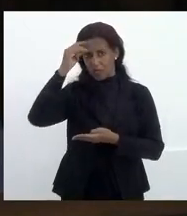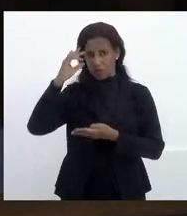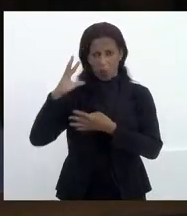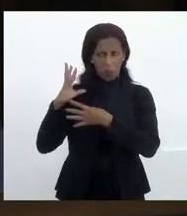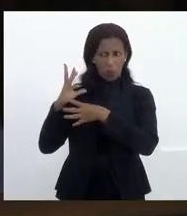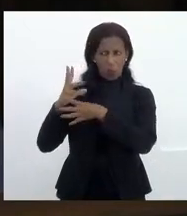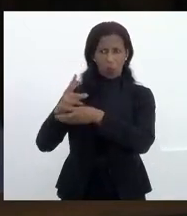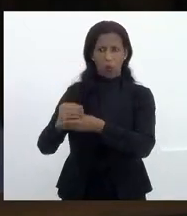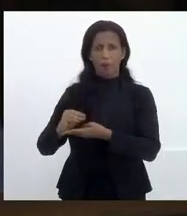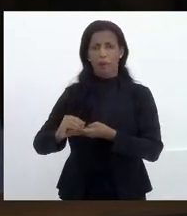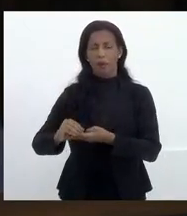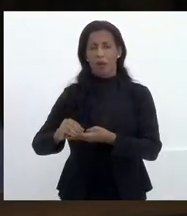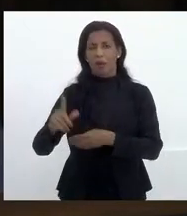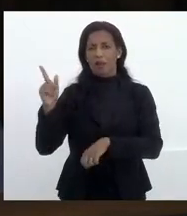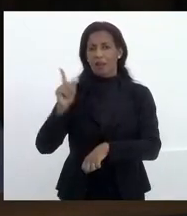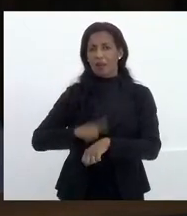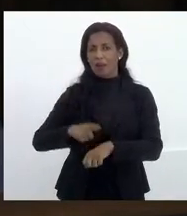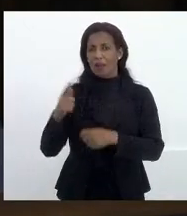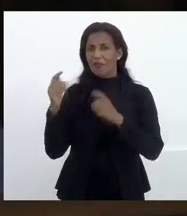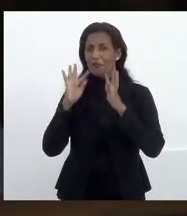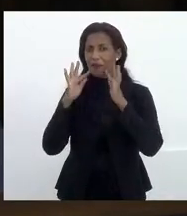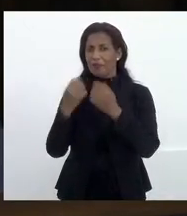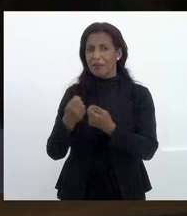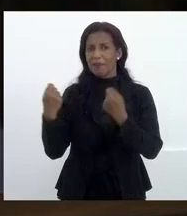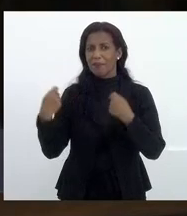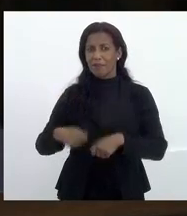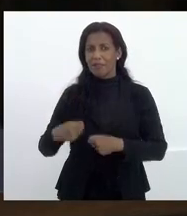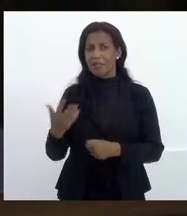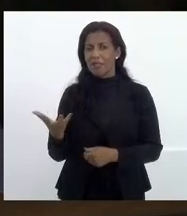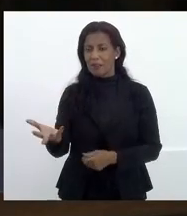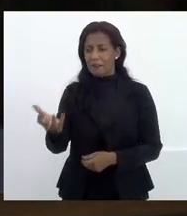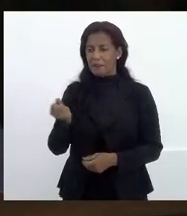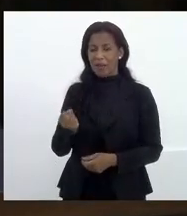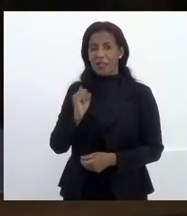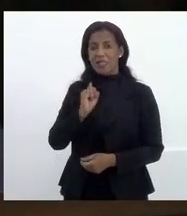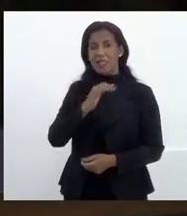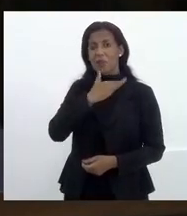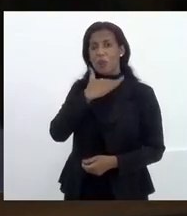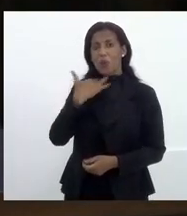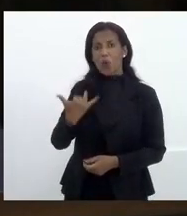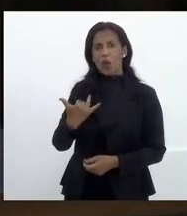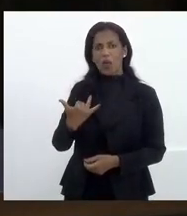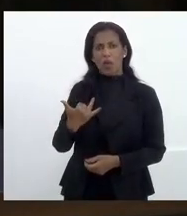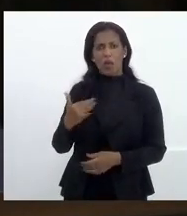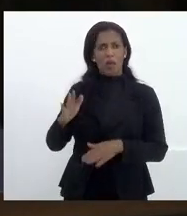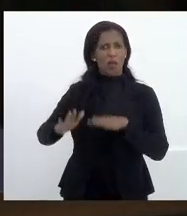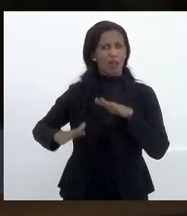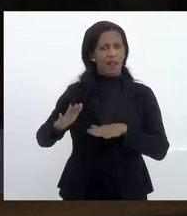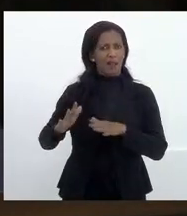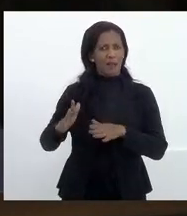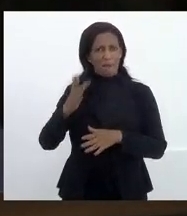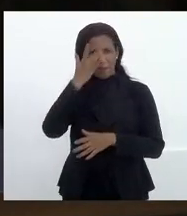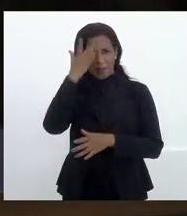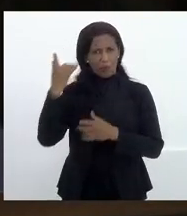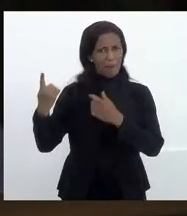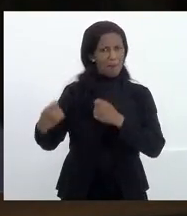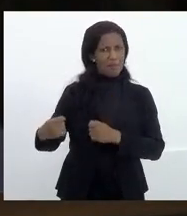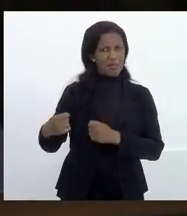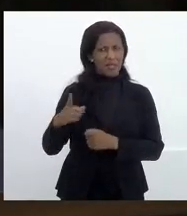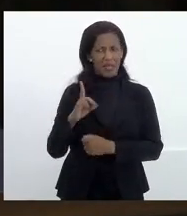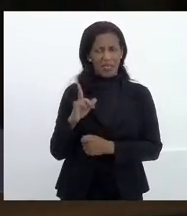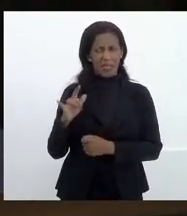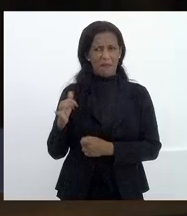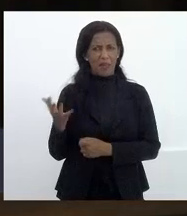integralidade e quando ele mais precisa quando a sua família mais precisa que a na hipótese de ele falecer ele não atualmente a seus dependentes aquela família